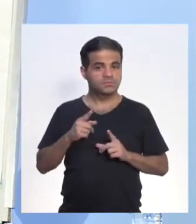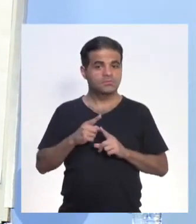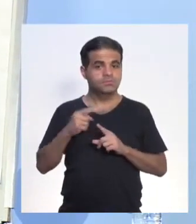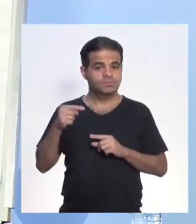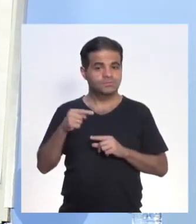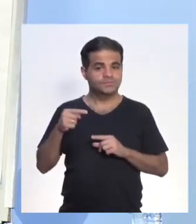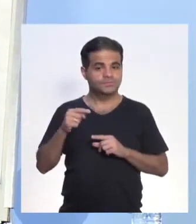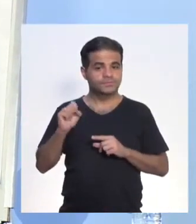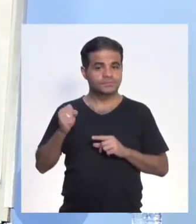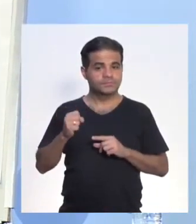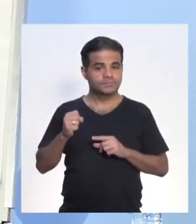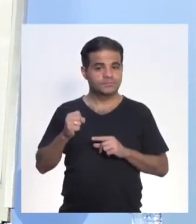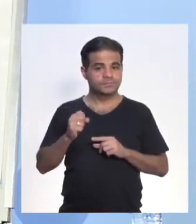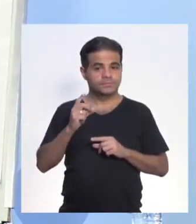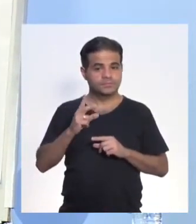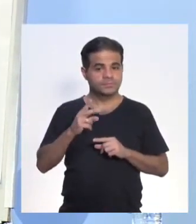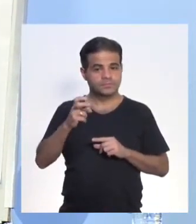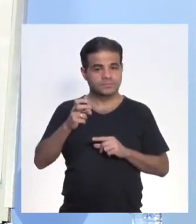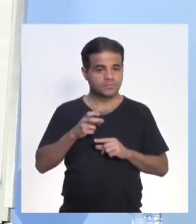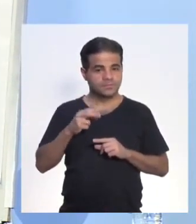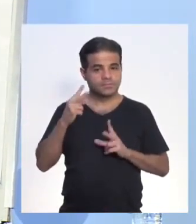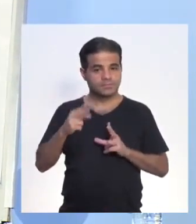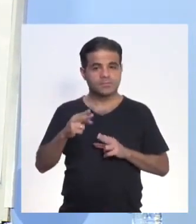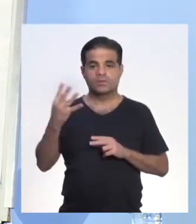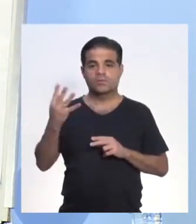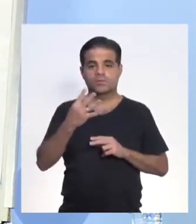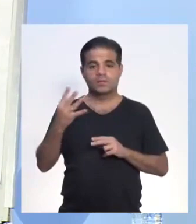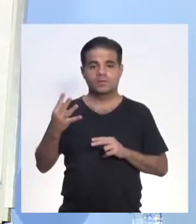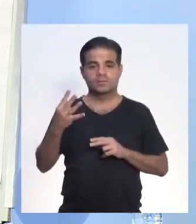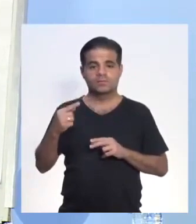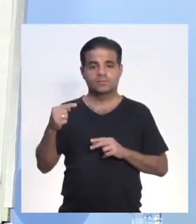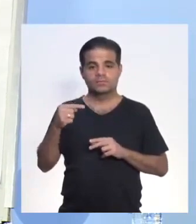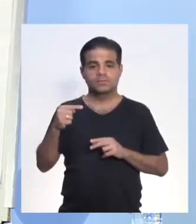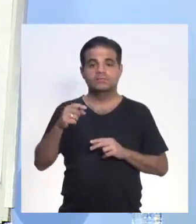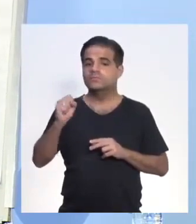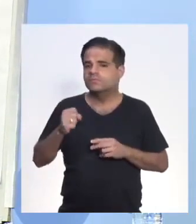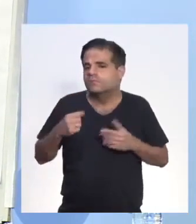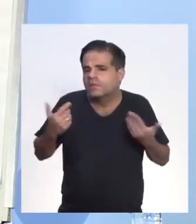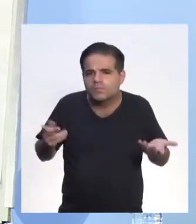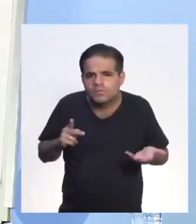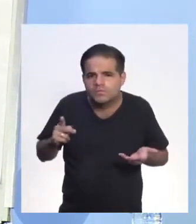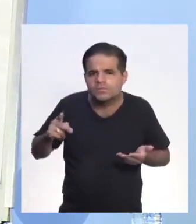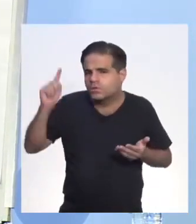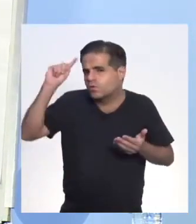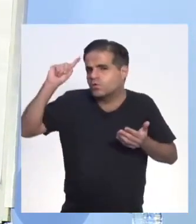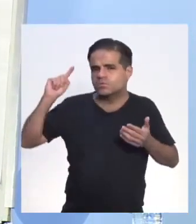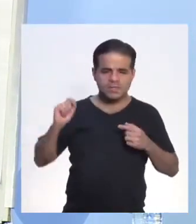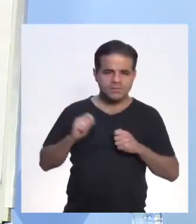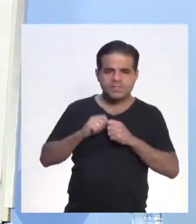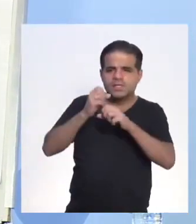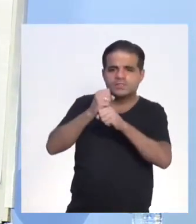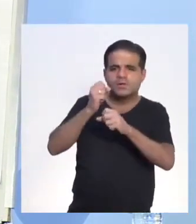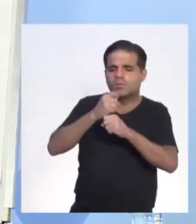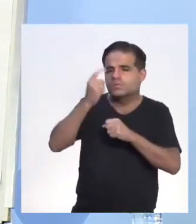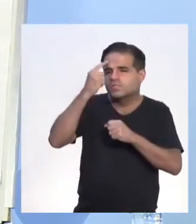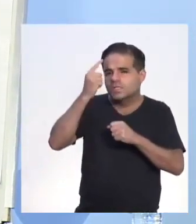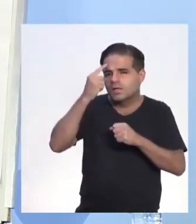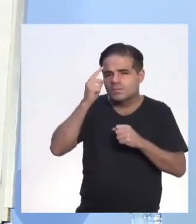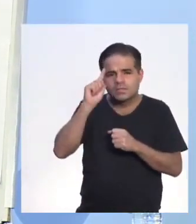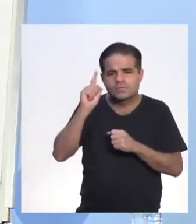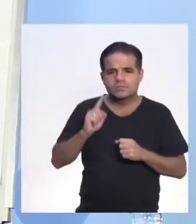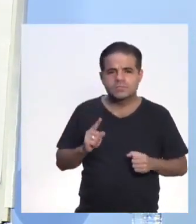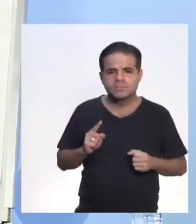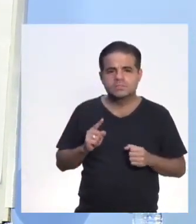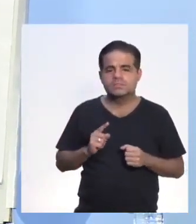menos 8. 12x é igual 44 menos 8. Ah, professora, eu não sei fazer essa conta aí de cabeça, não. Vamos